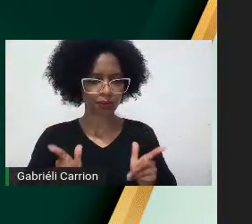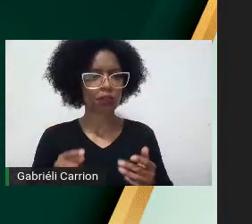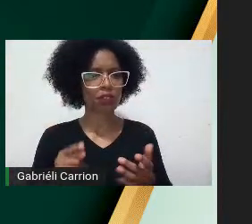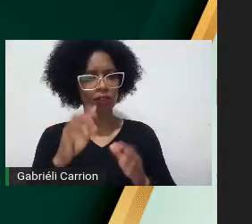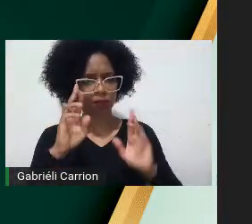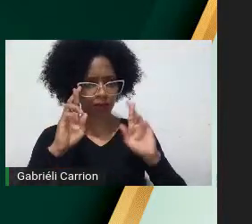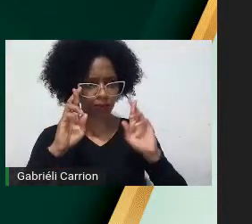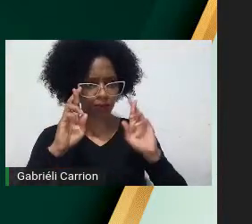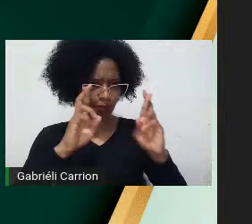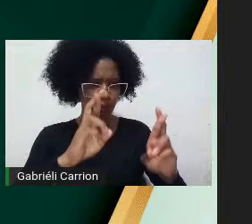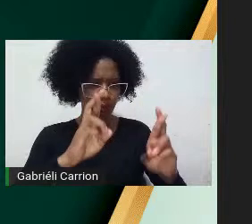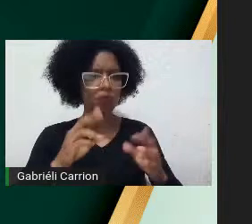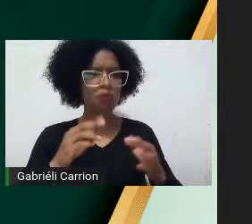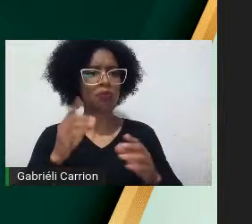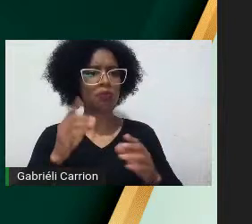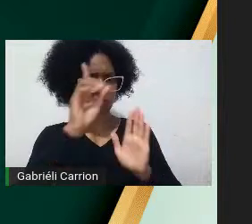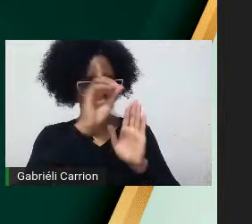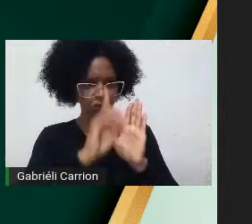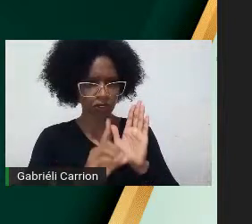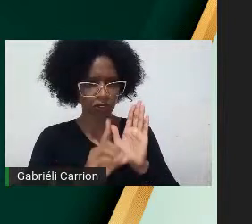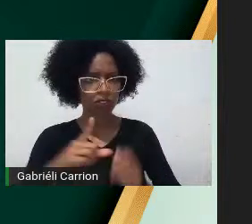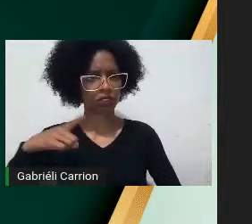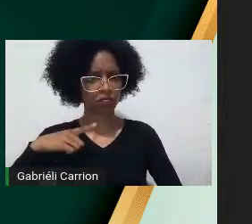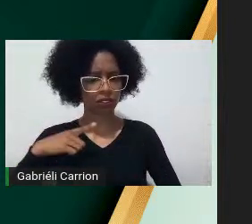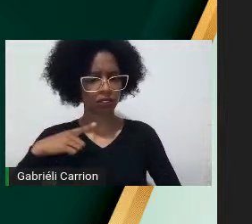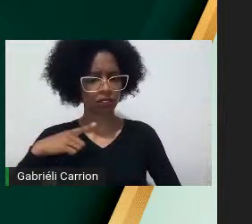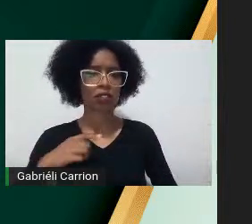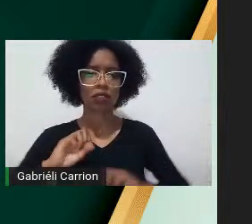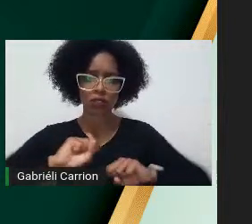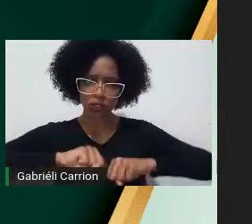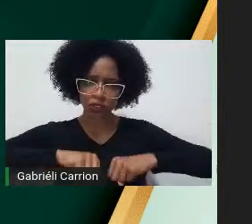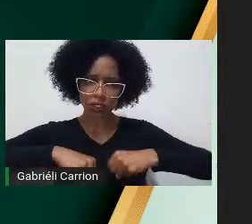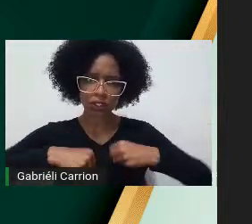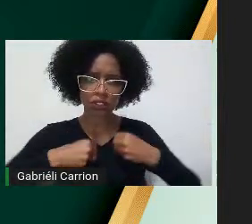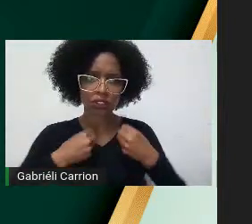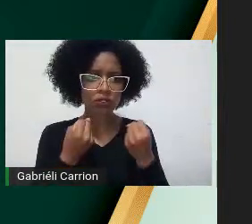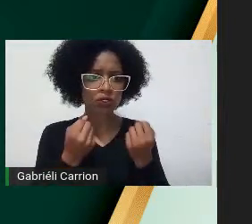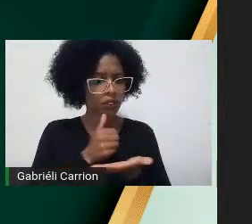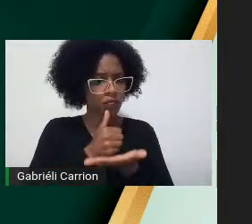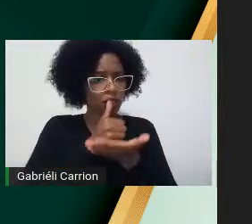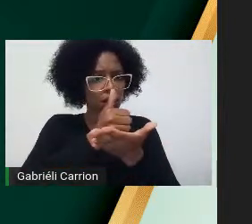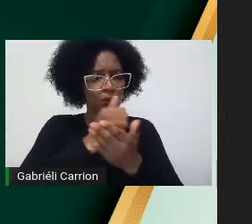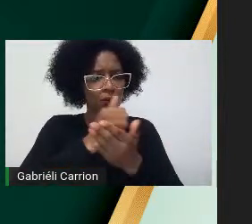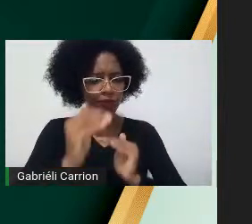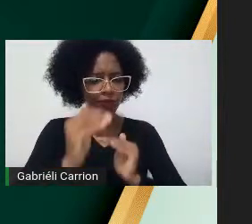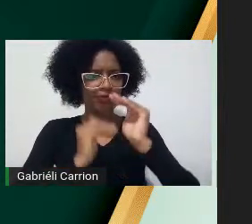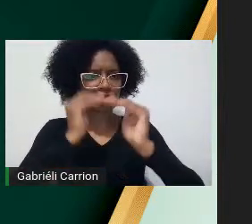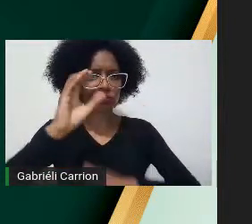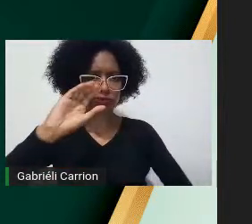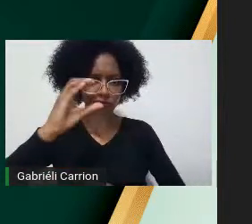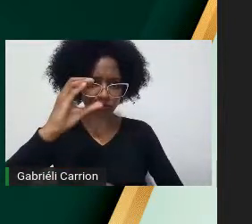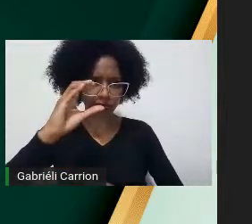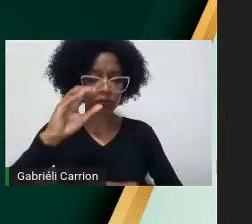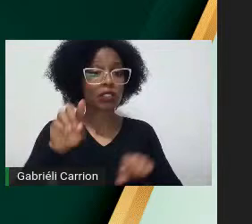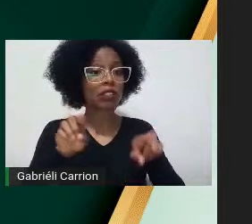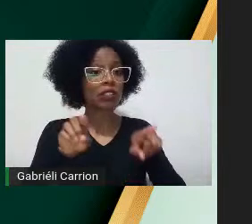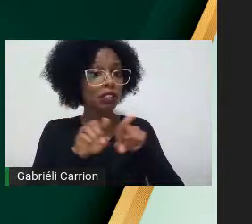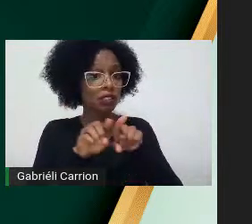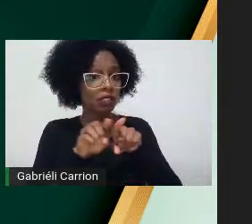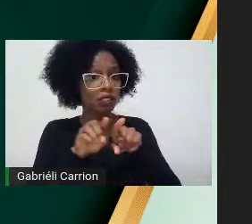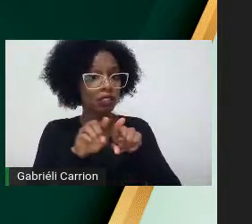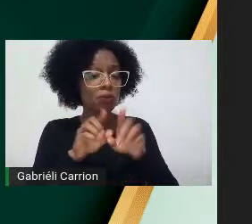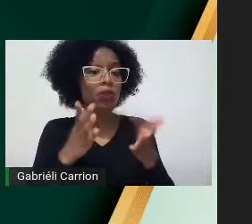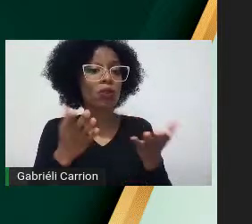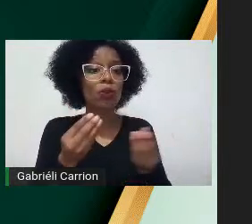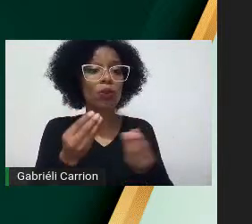dever, honrar os ensinamentos que recebi, cooperar sempre para o desenvolvimento da ciência e fazer tudo quanto